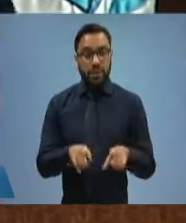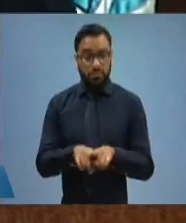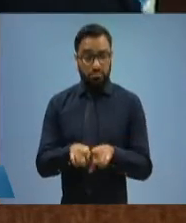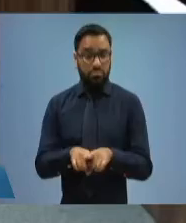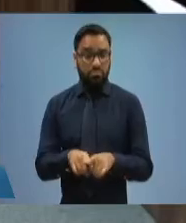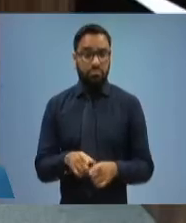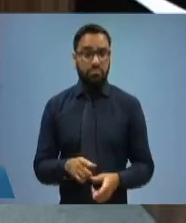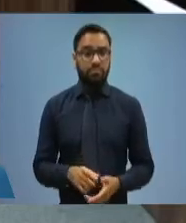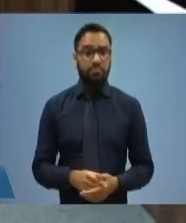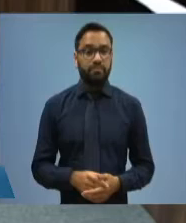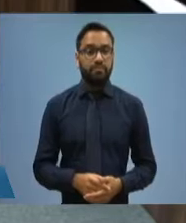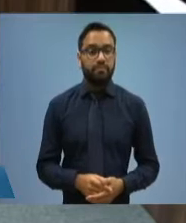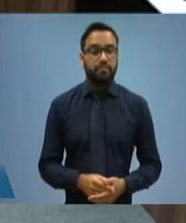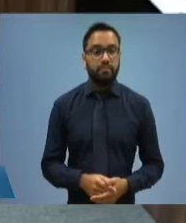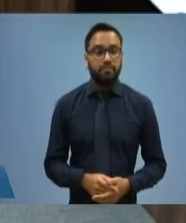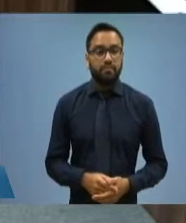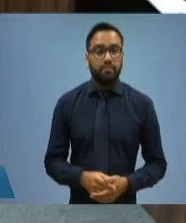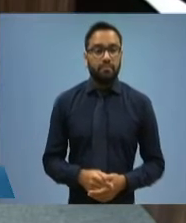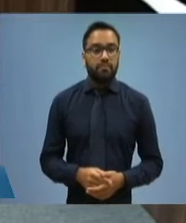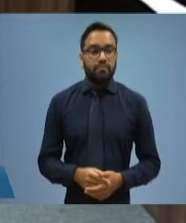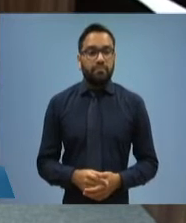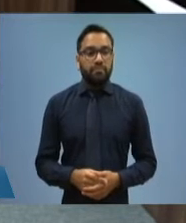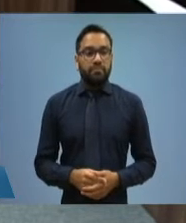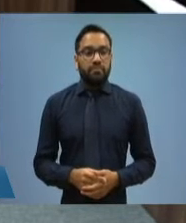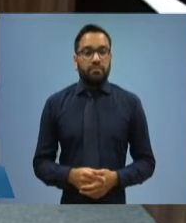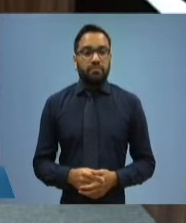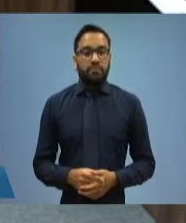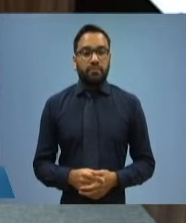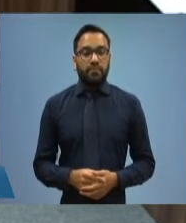senhor vereador. Ainda em discussão do veto,